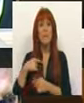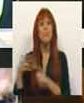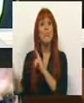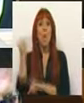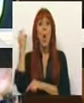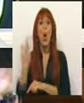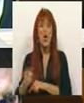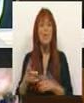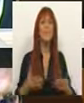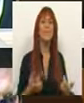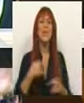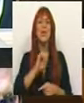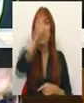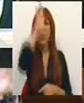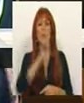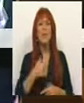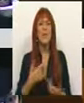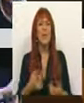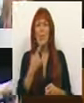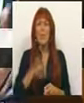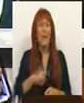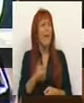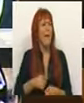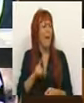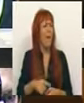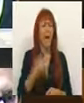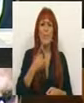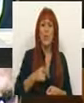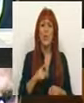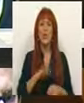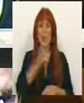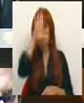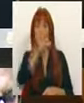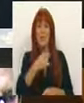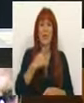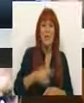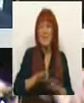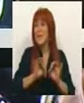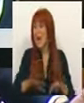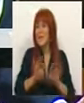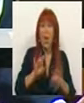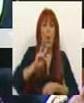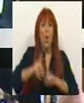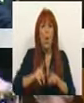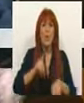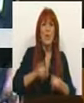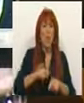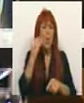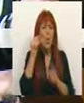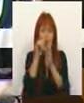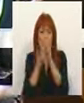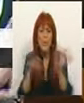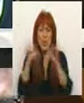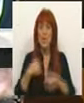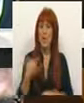chegou. E, Sr. Primeiro-Ministro, eu não vou repetir aqui as perguntas para que o Sr. Primeiro-Ministro diga exatamente quais são os termos do acordo, porque